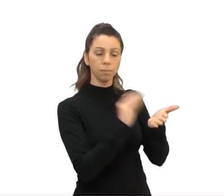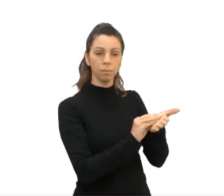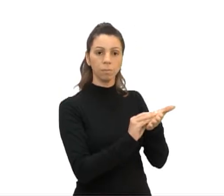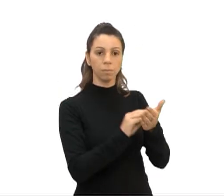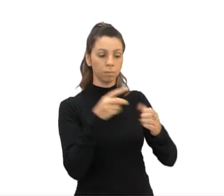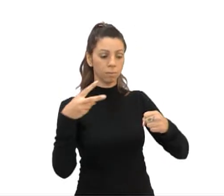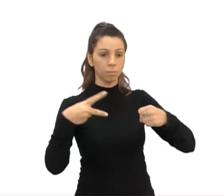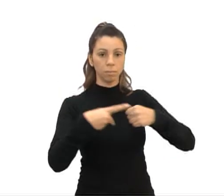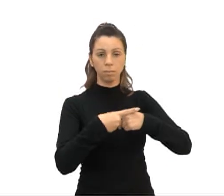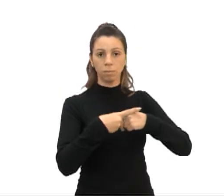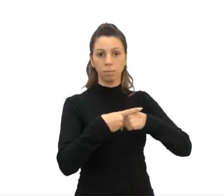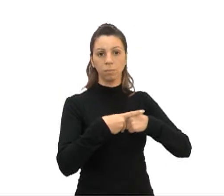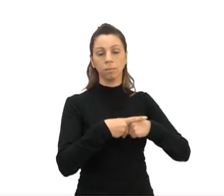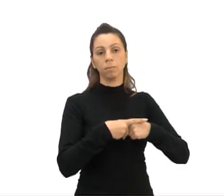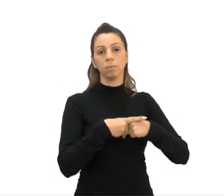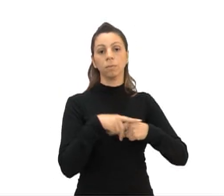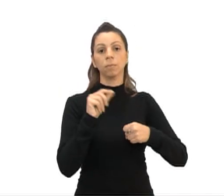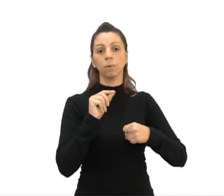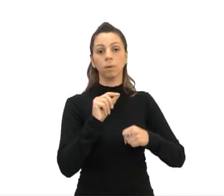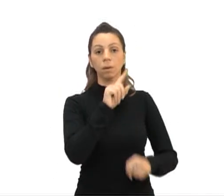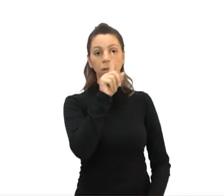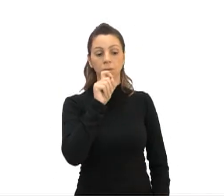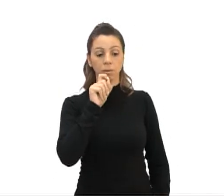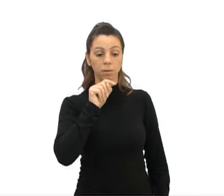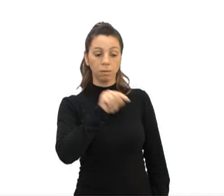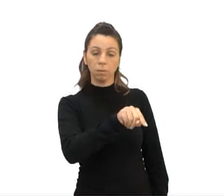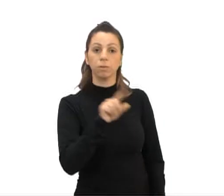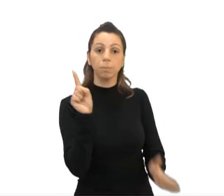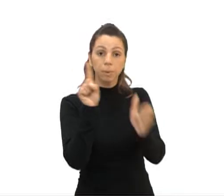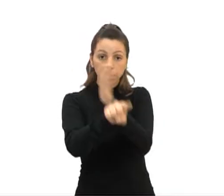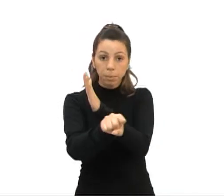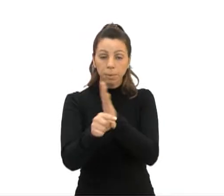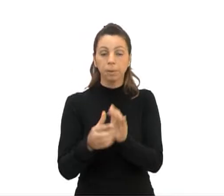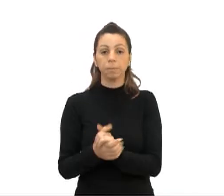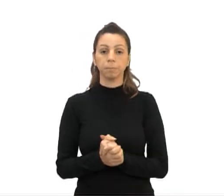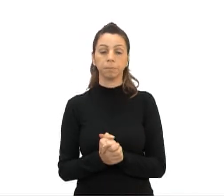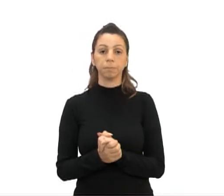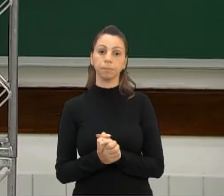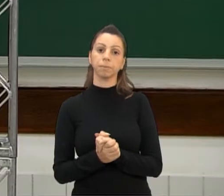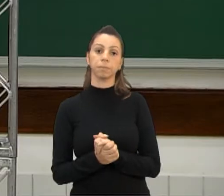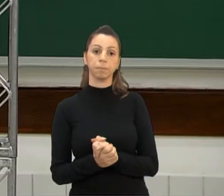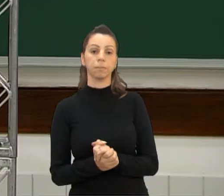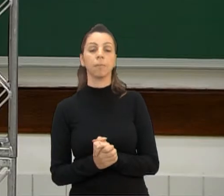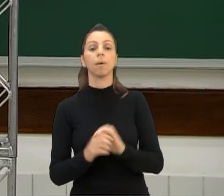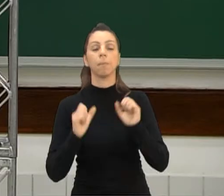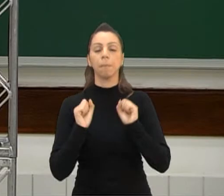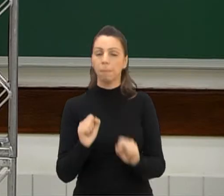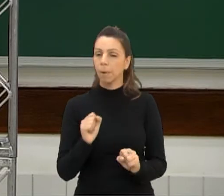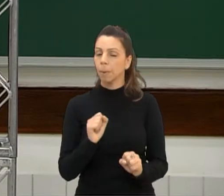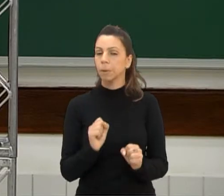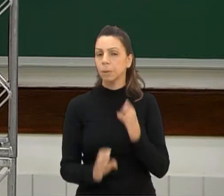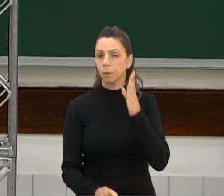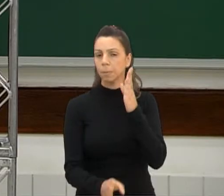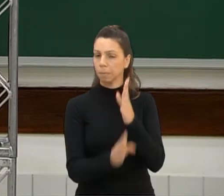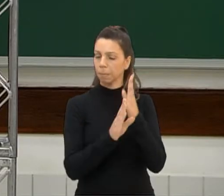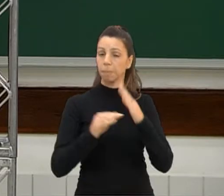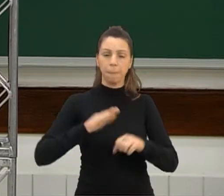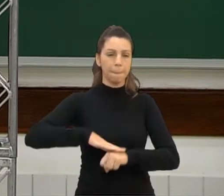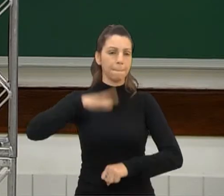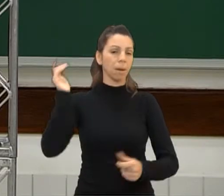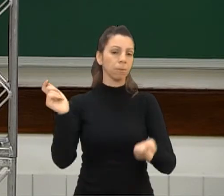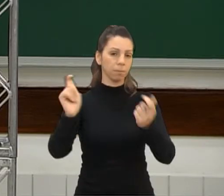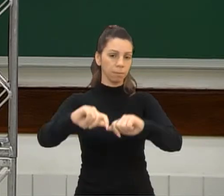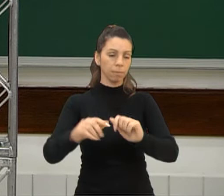pronomes interrogativos. Lembrando que pode ser que tenha mais de uma possibilidade,